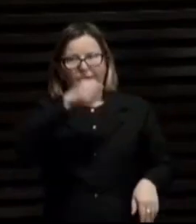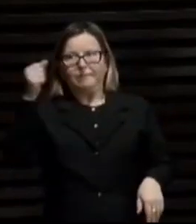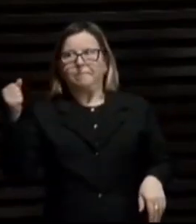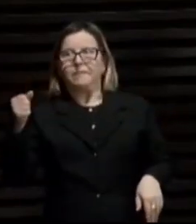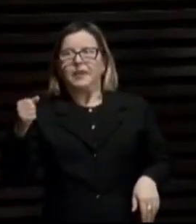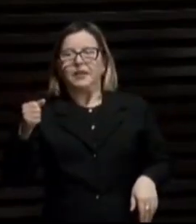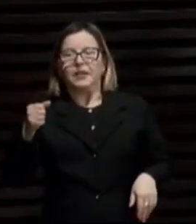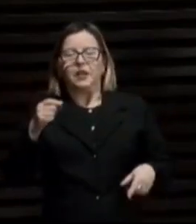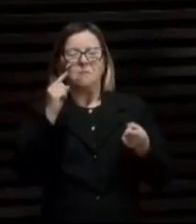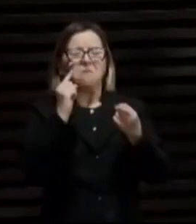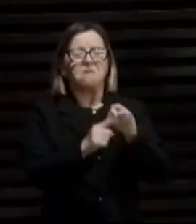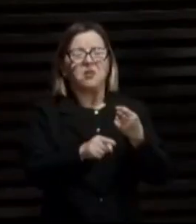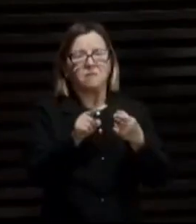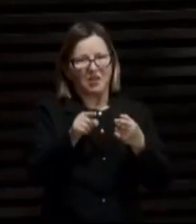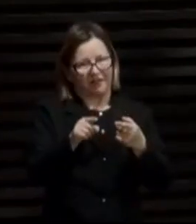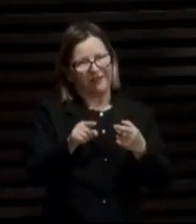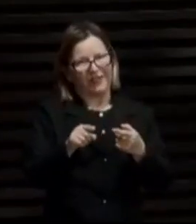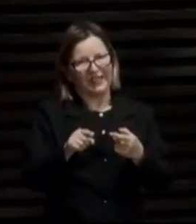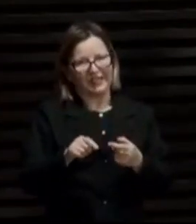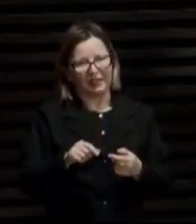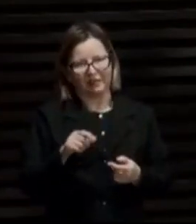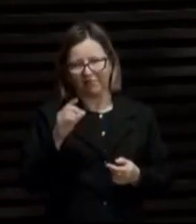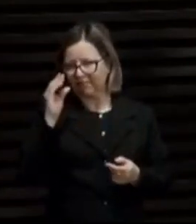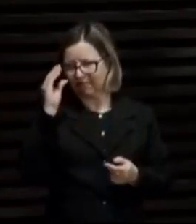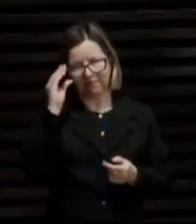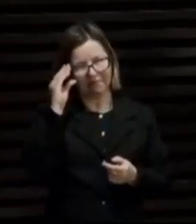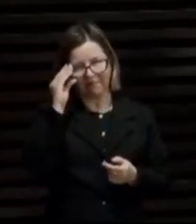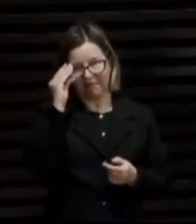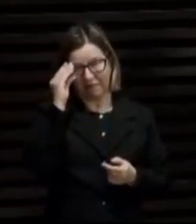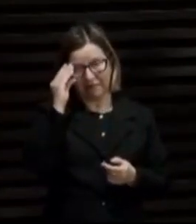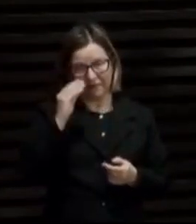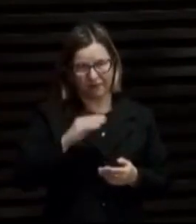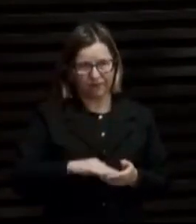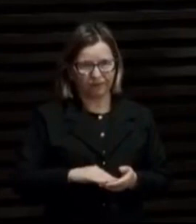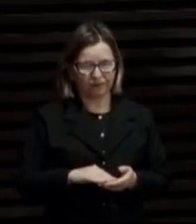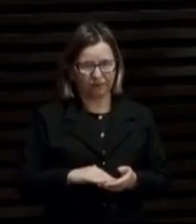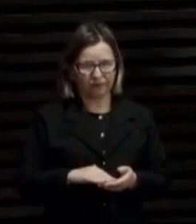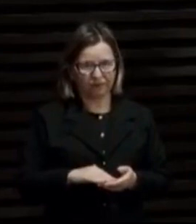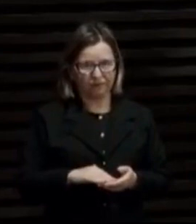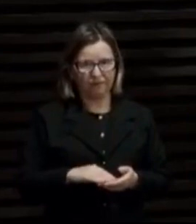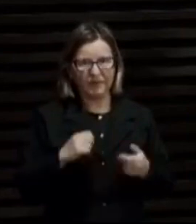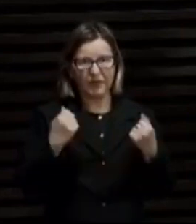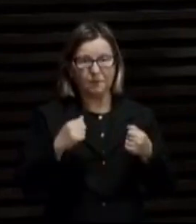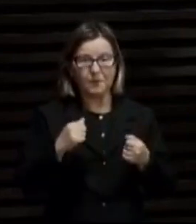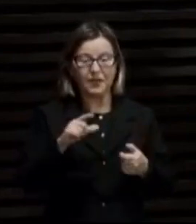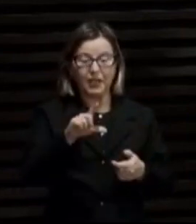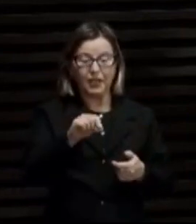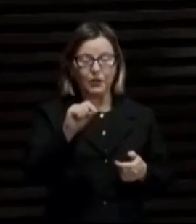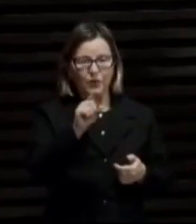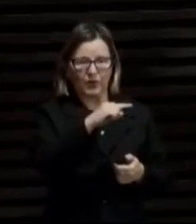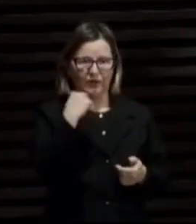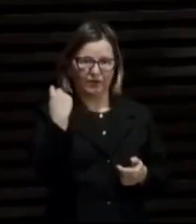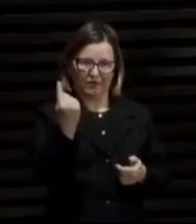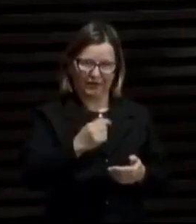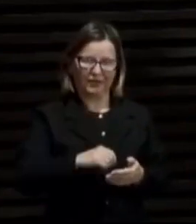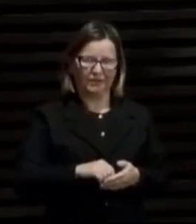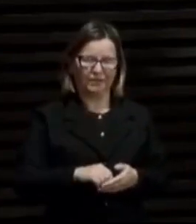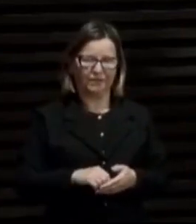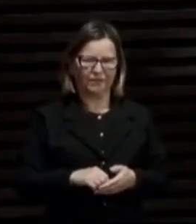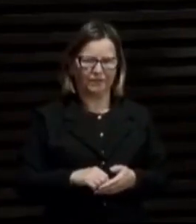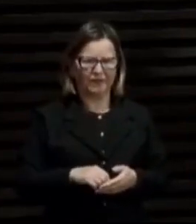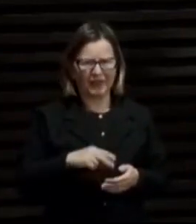agora é santo. Não vai, meu irmão. Uma ação nossa é necessária. Lembra de